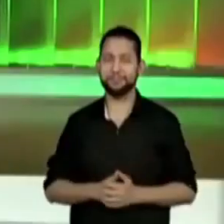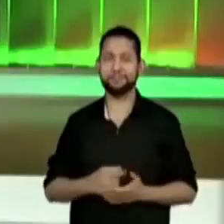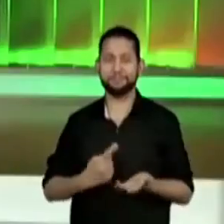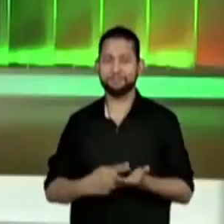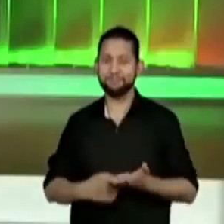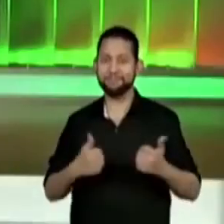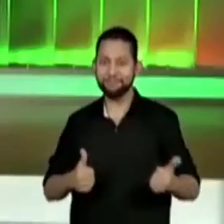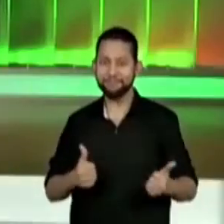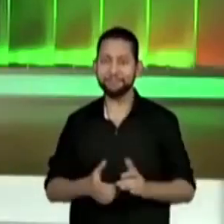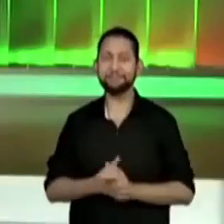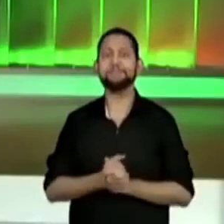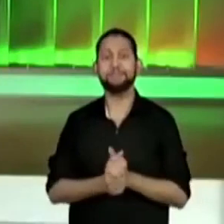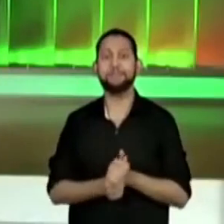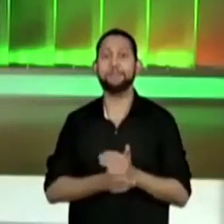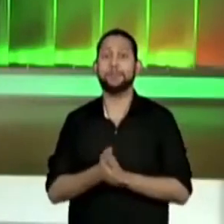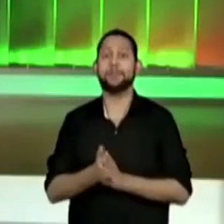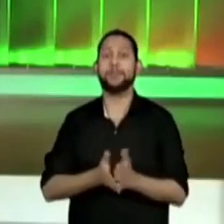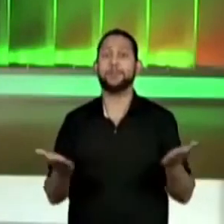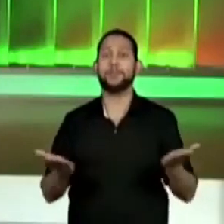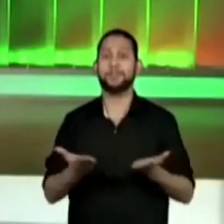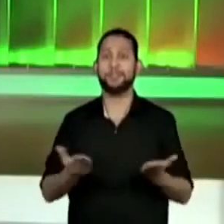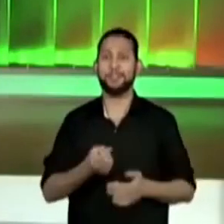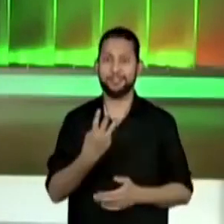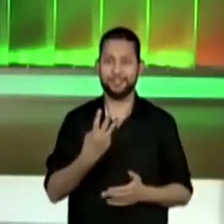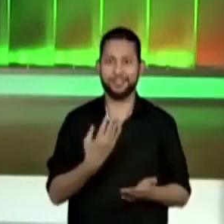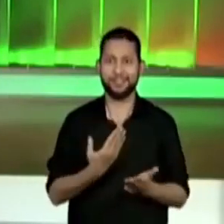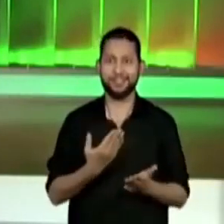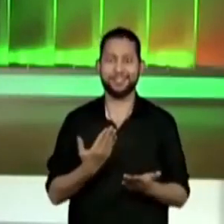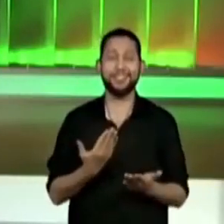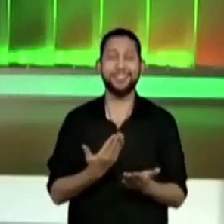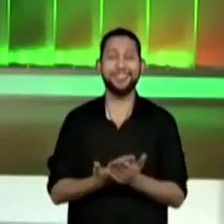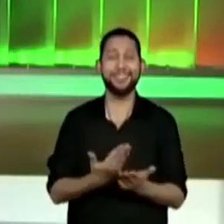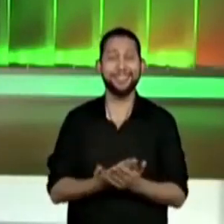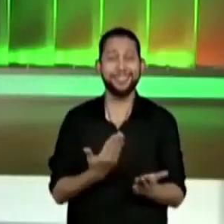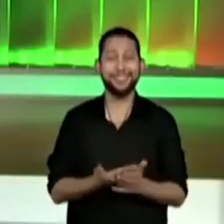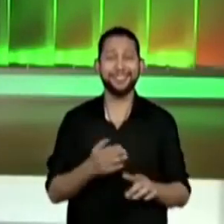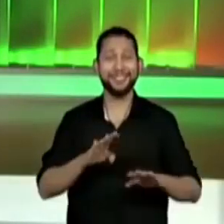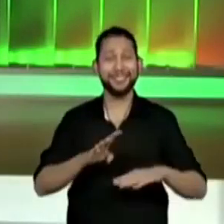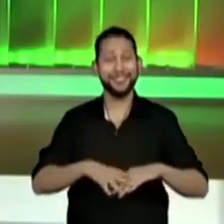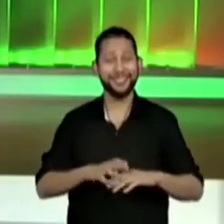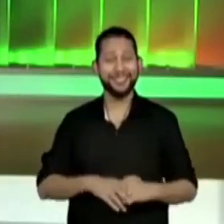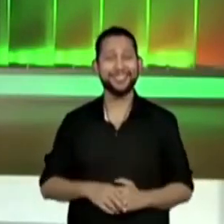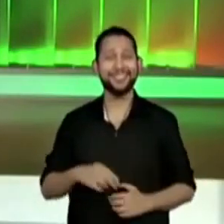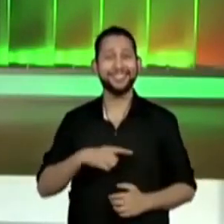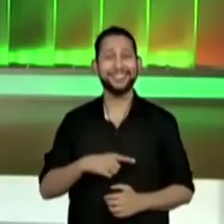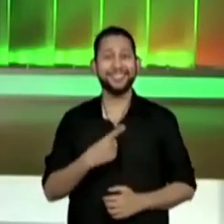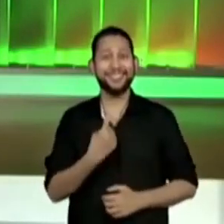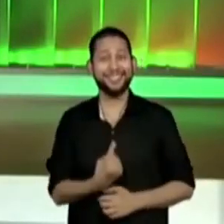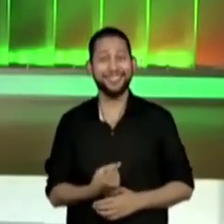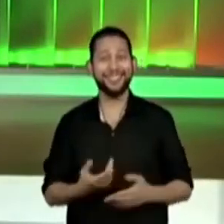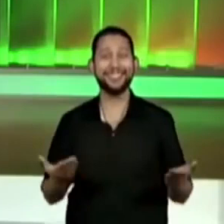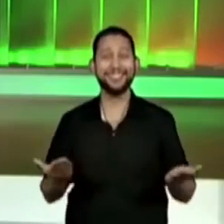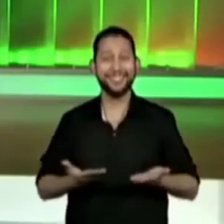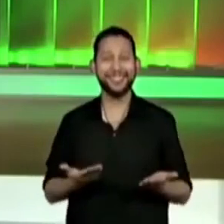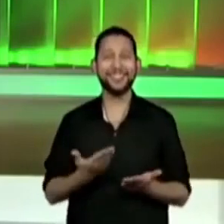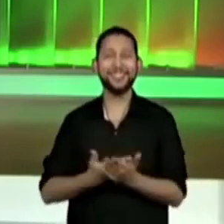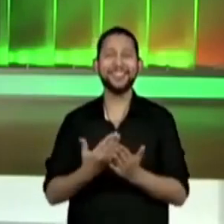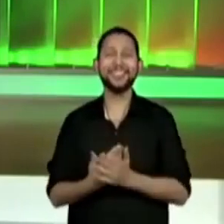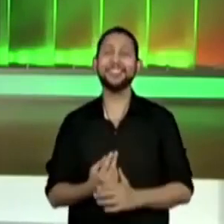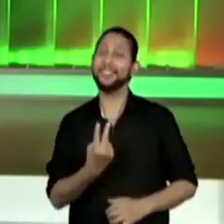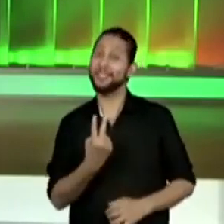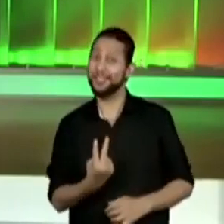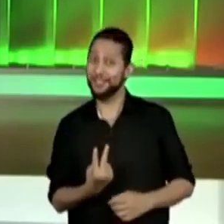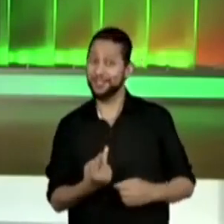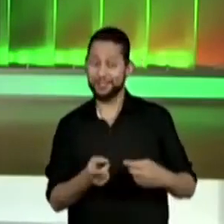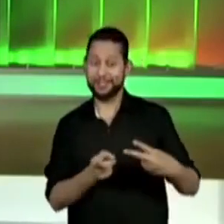certo vamos ter hoje três aulas de matemática já tivemos uma Essa É Nossa segundo momento de aula e ainda vamos ter